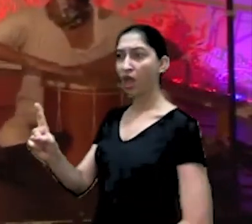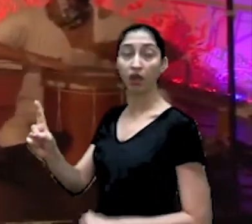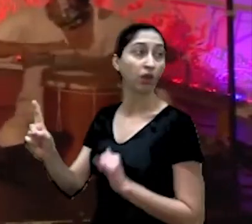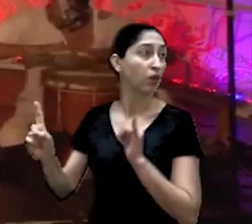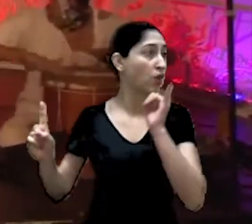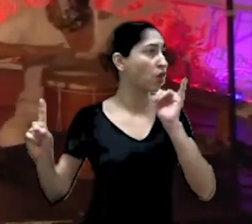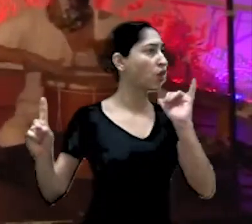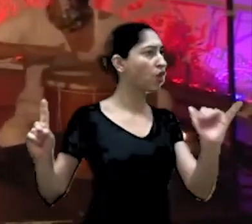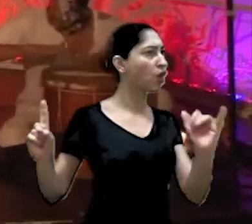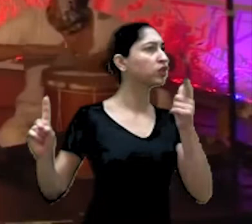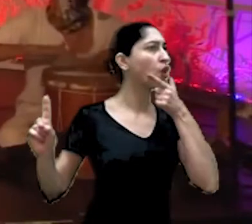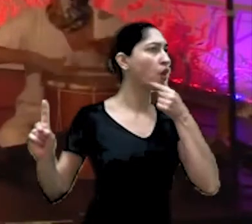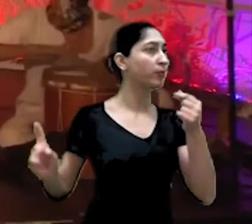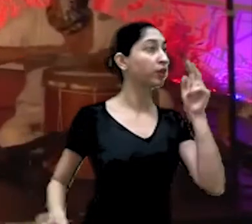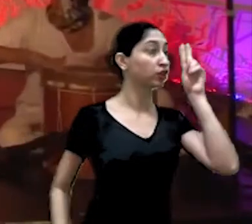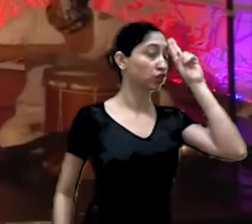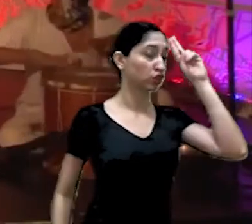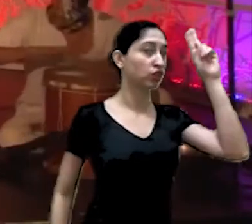pro coronel.